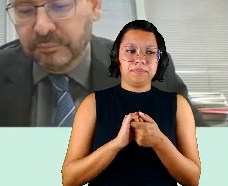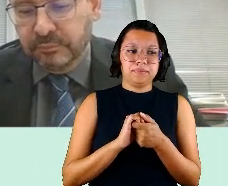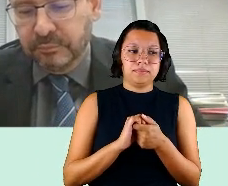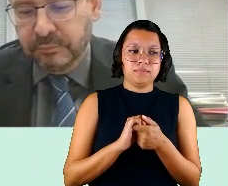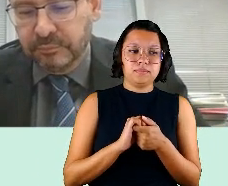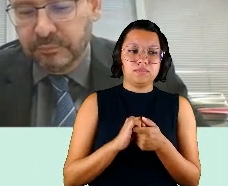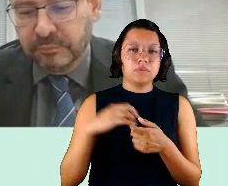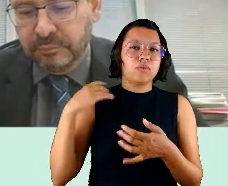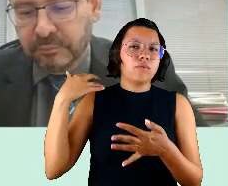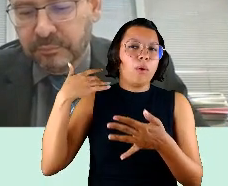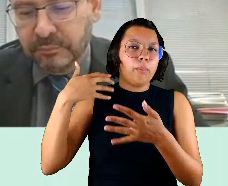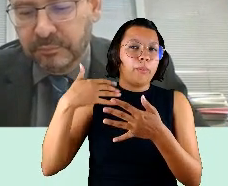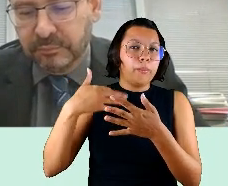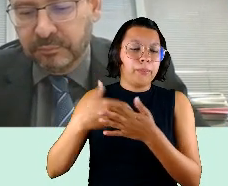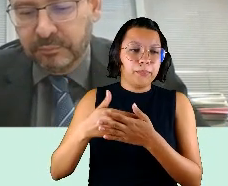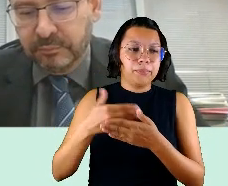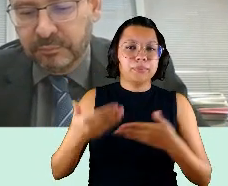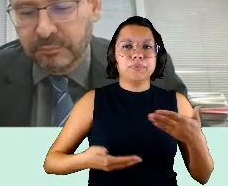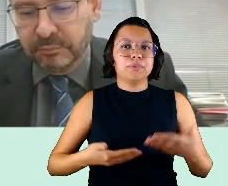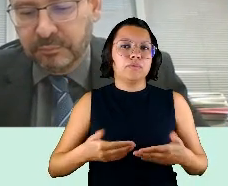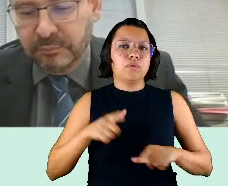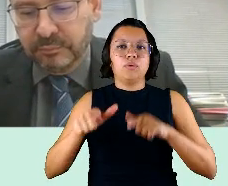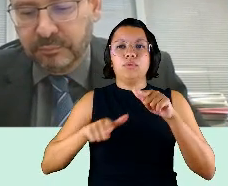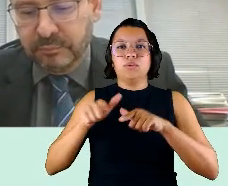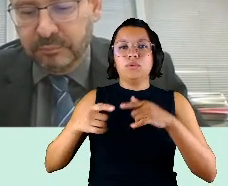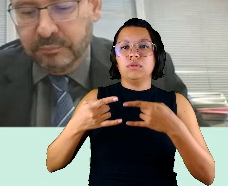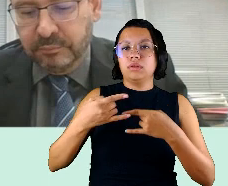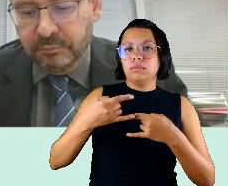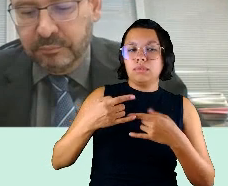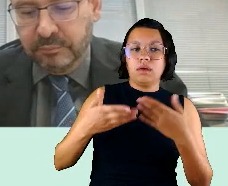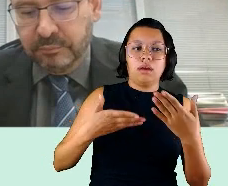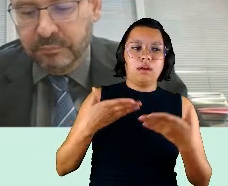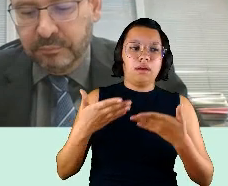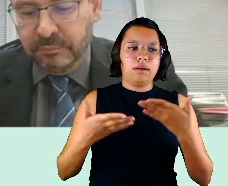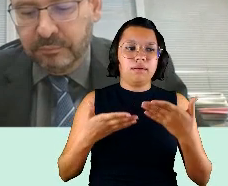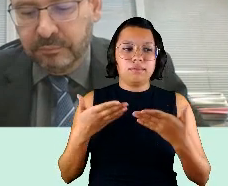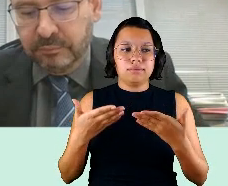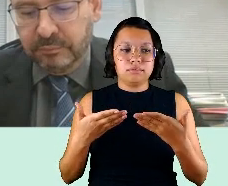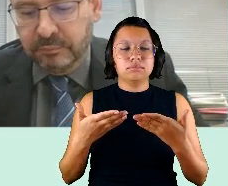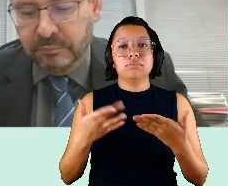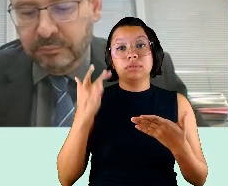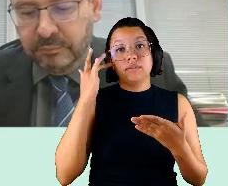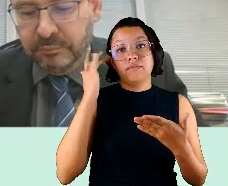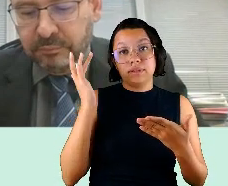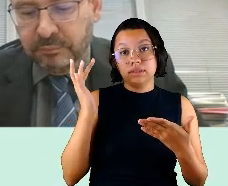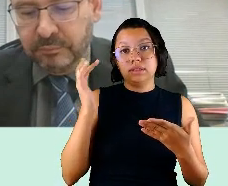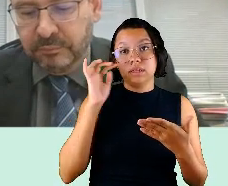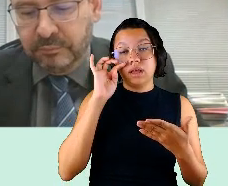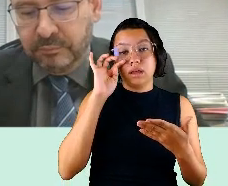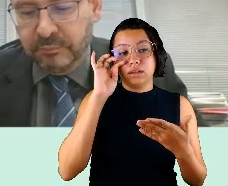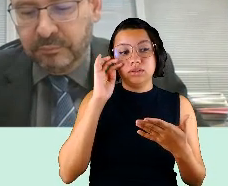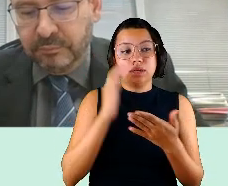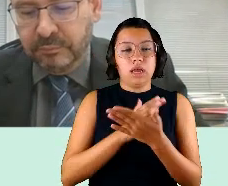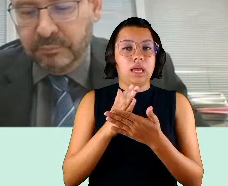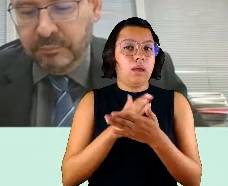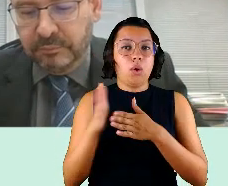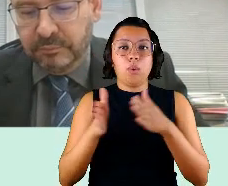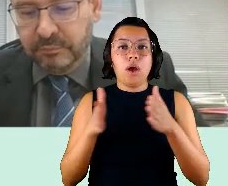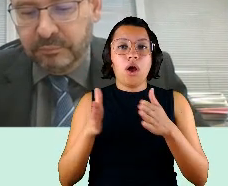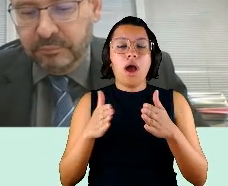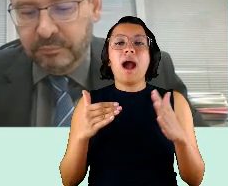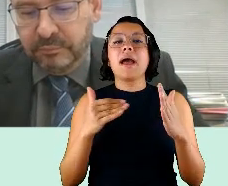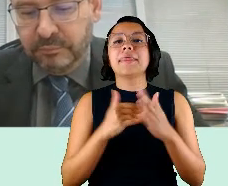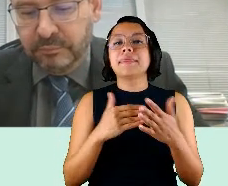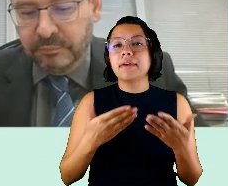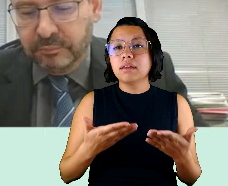vinha caminhando, os servidores com teletrabalho, com essa facilidade, né, em algumas situações, até